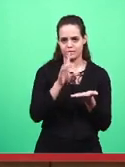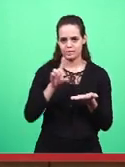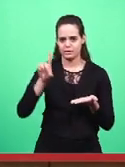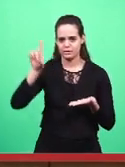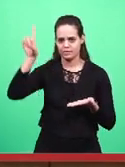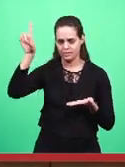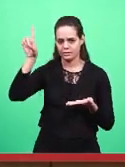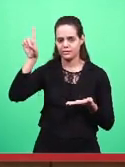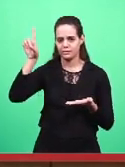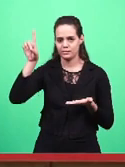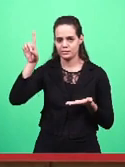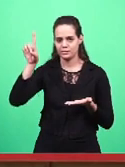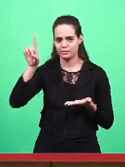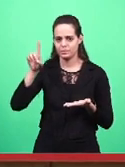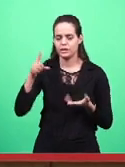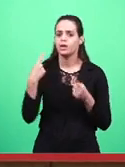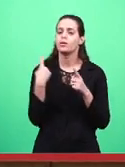Contendi com eles. E o que mais?